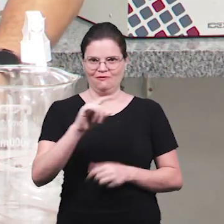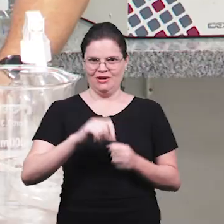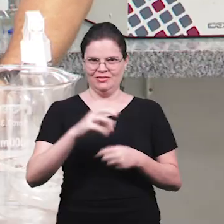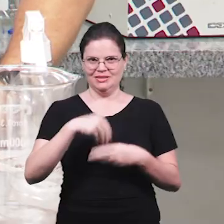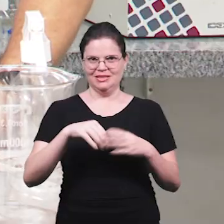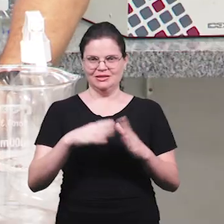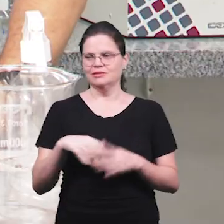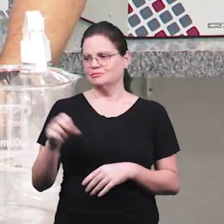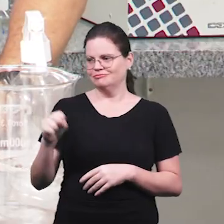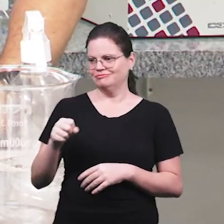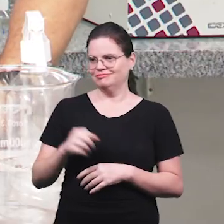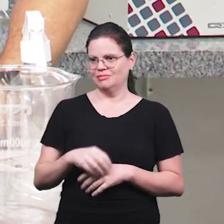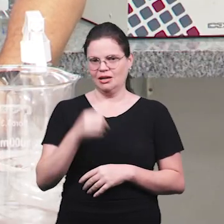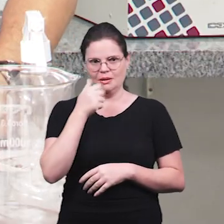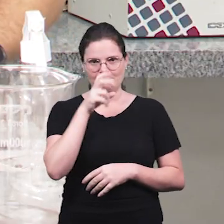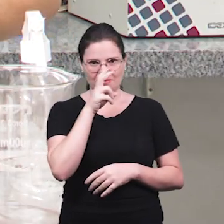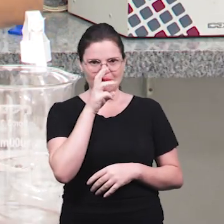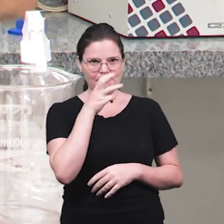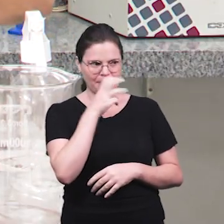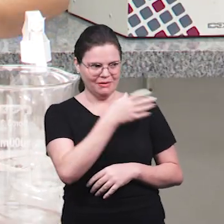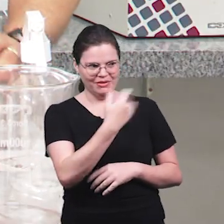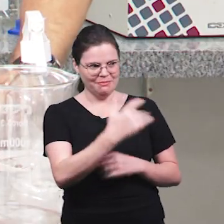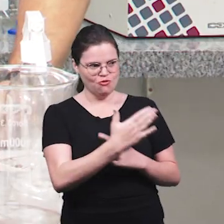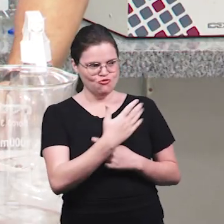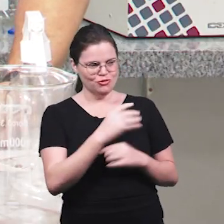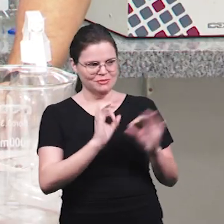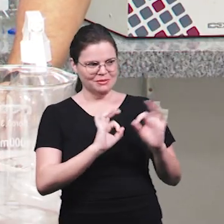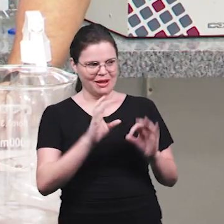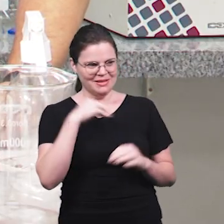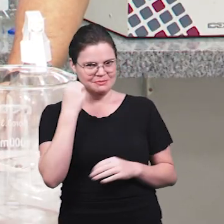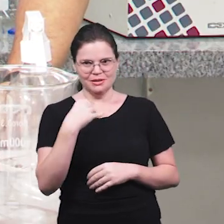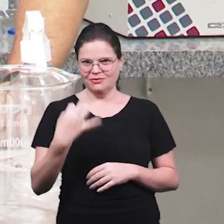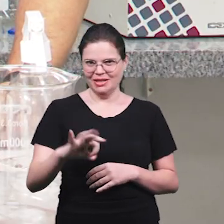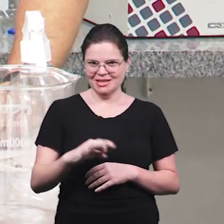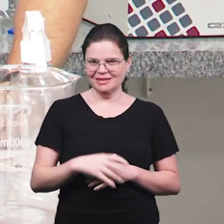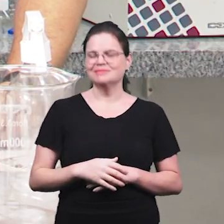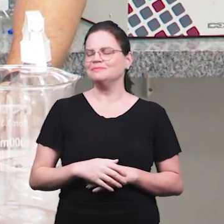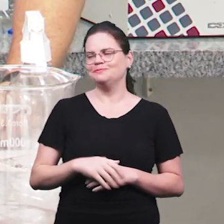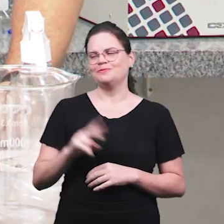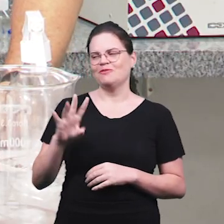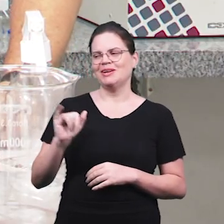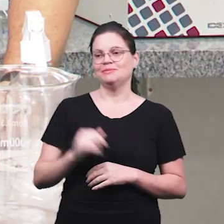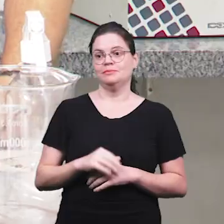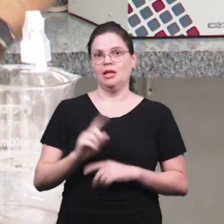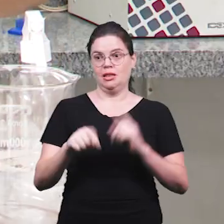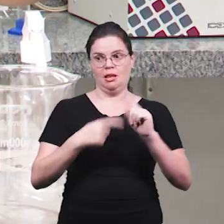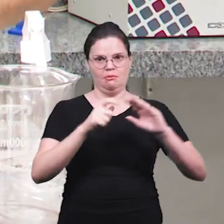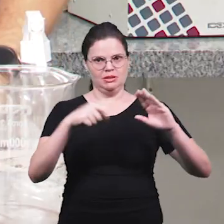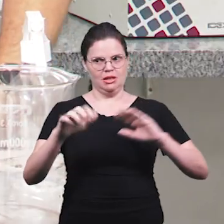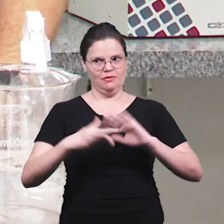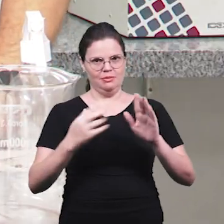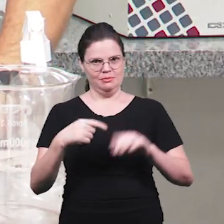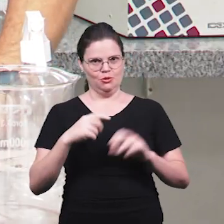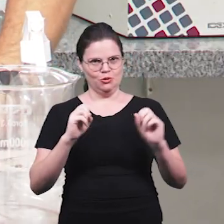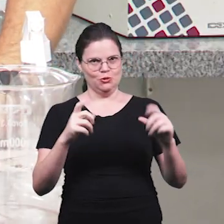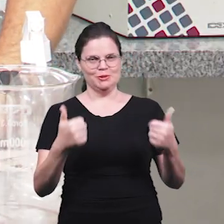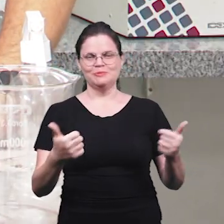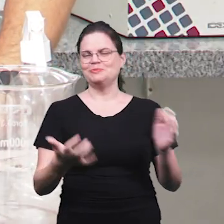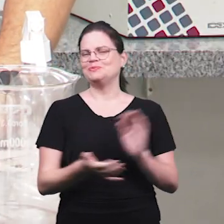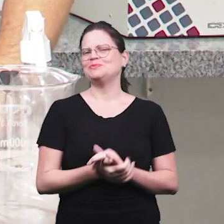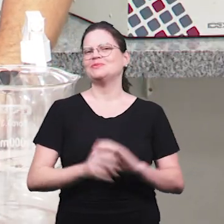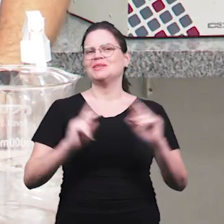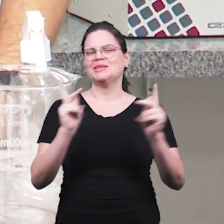fazer em casa? Uhum. Vai lá com mãe, pai, vamos me ajudar a fazer a experiência aqui. Vai dar certo? Vai. Se você fizer, você grava e manda pra nós, tá bom?